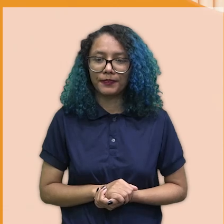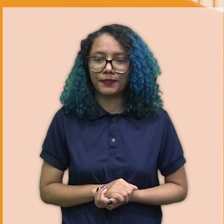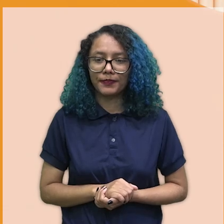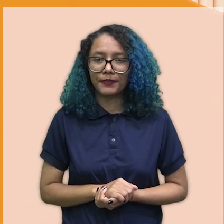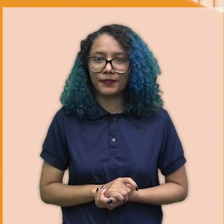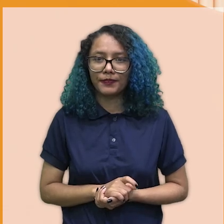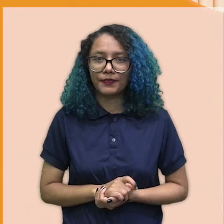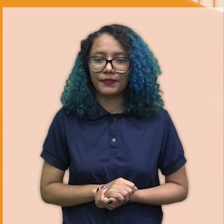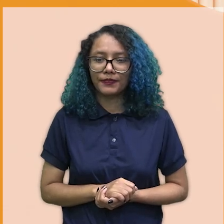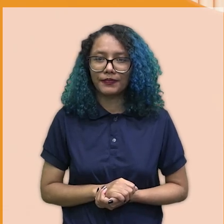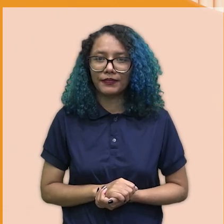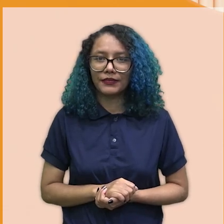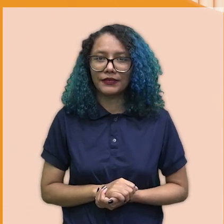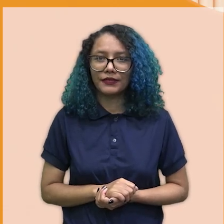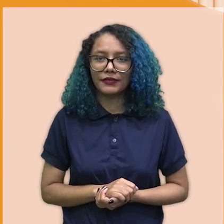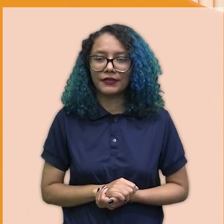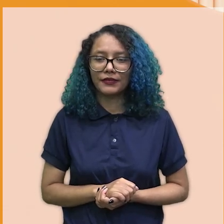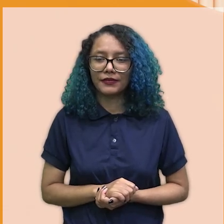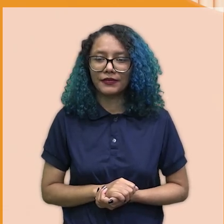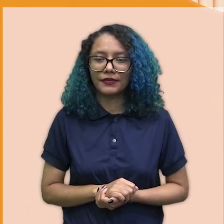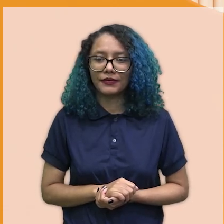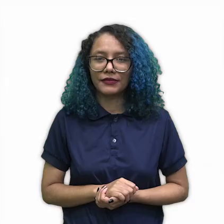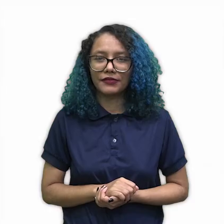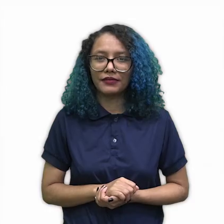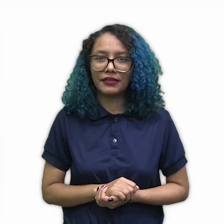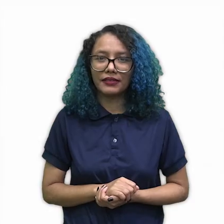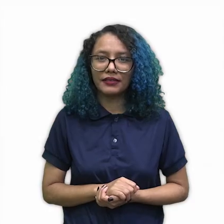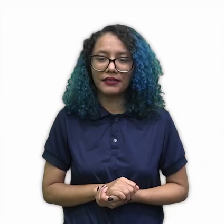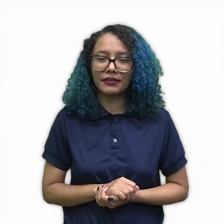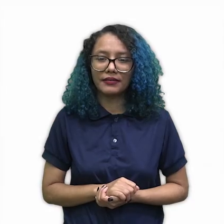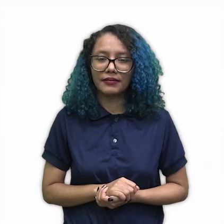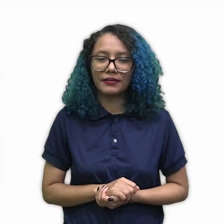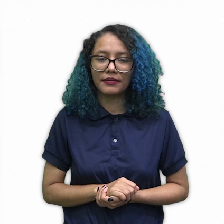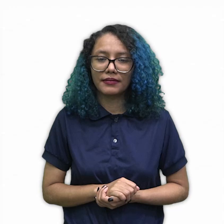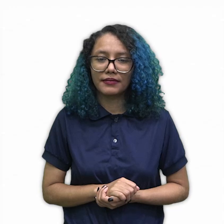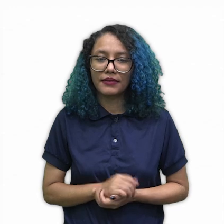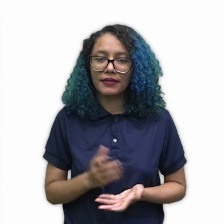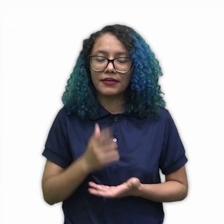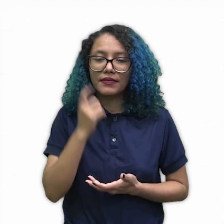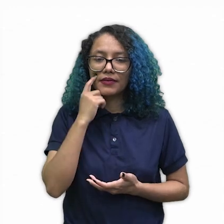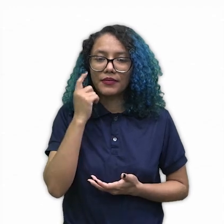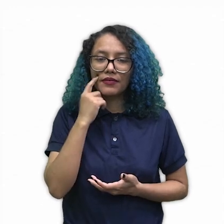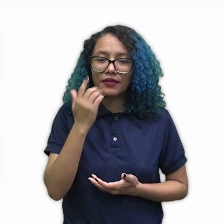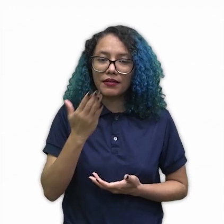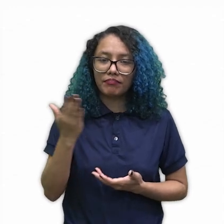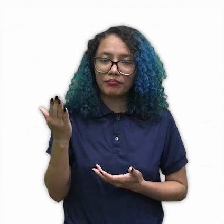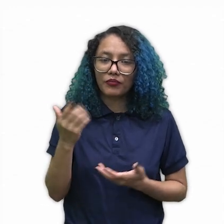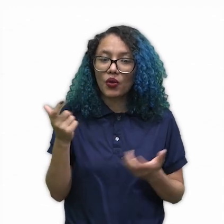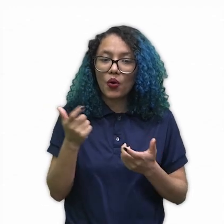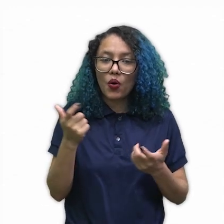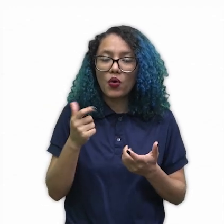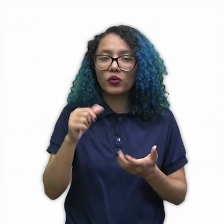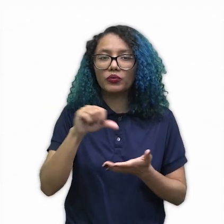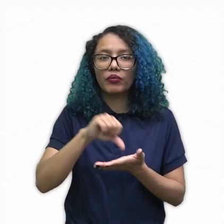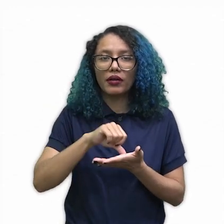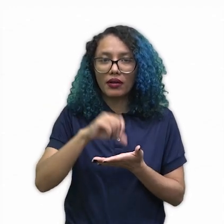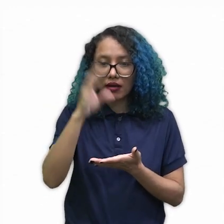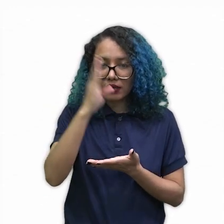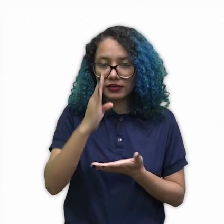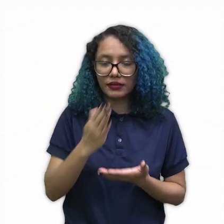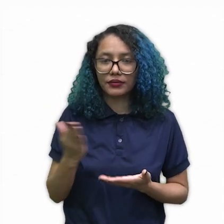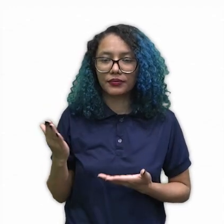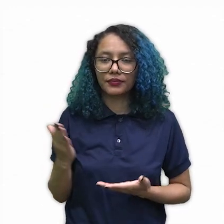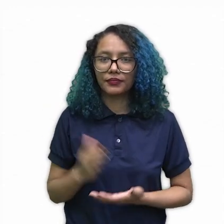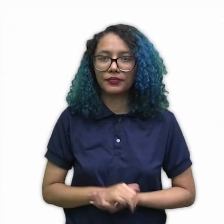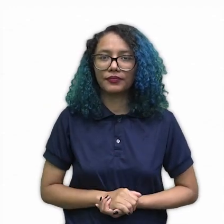reforçar mais uma vez aqui com vocês a localização do território brasileiro a partir deste mapa que vocês estão